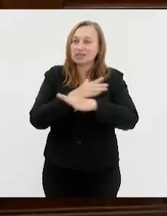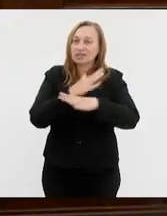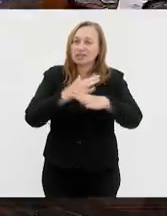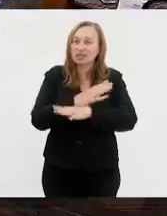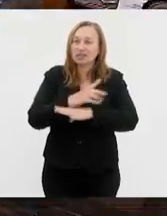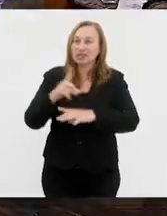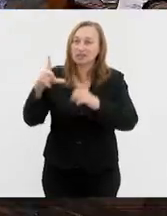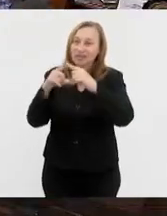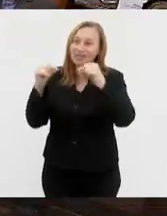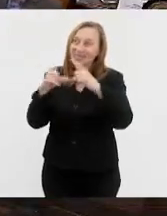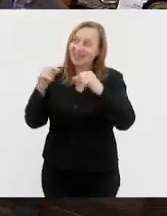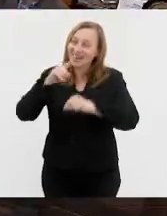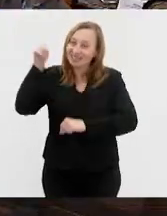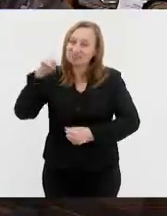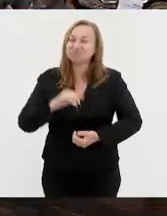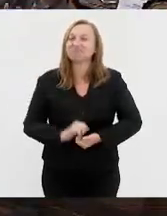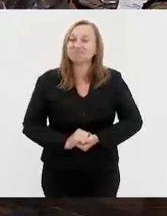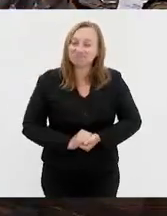Brasília.